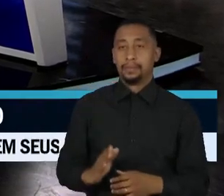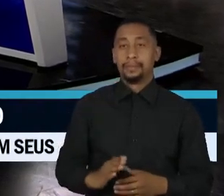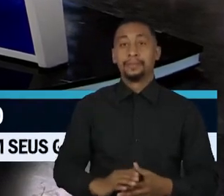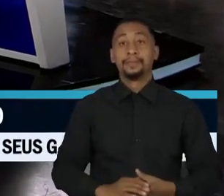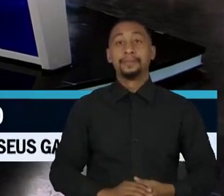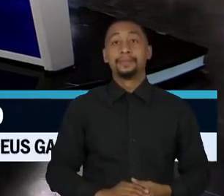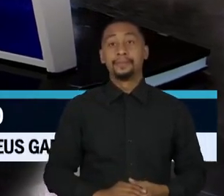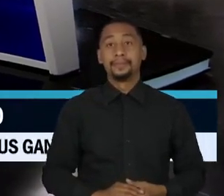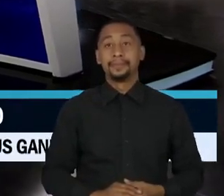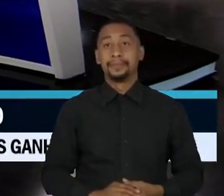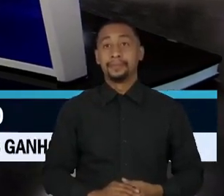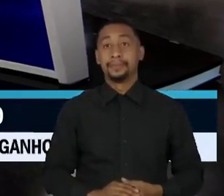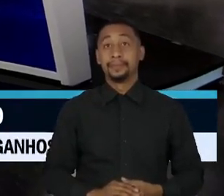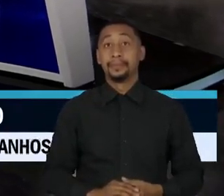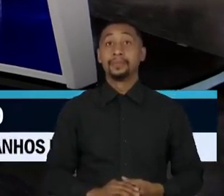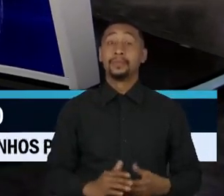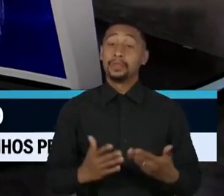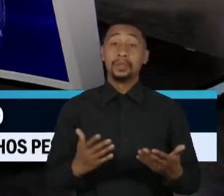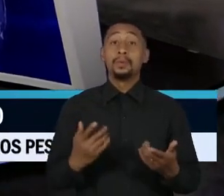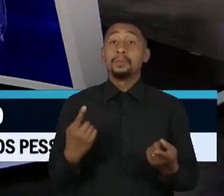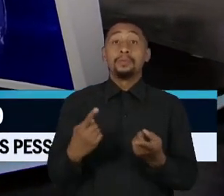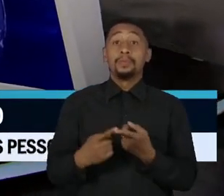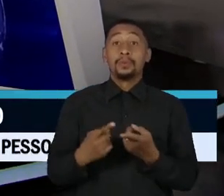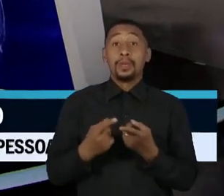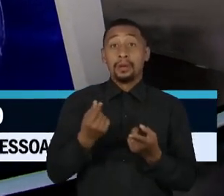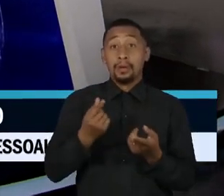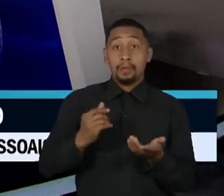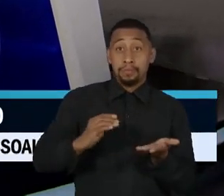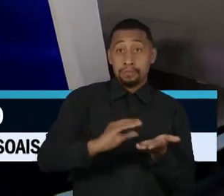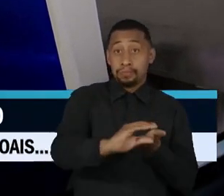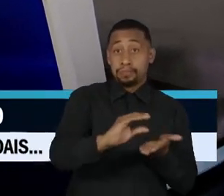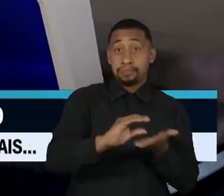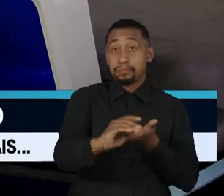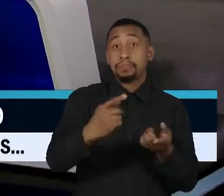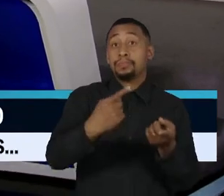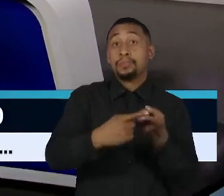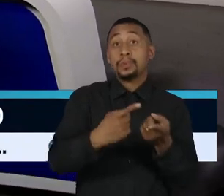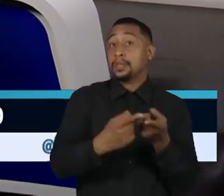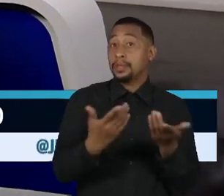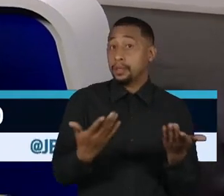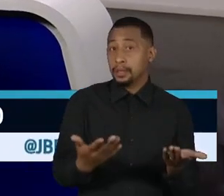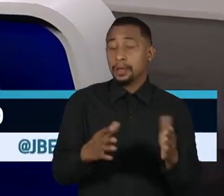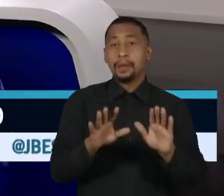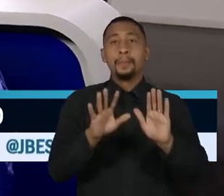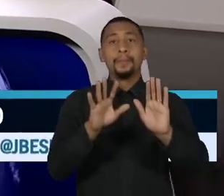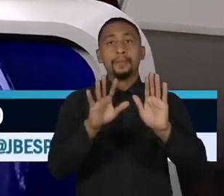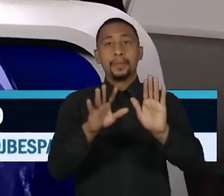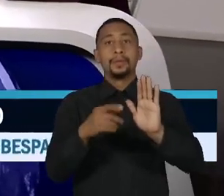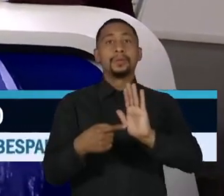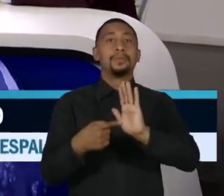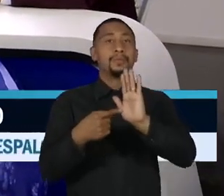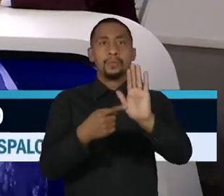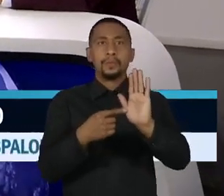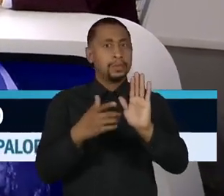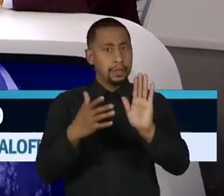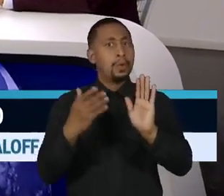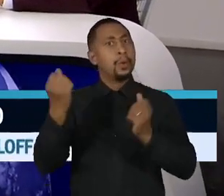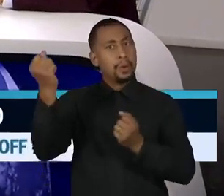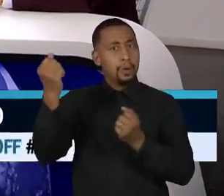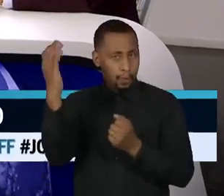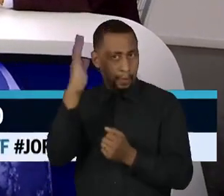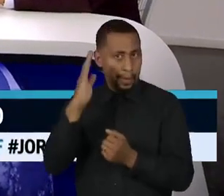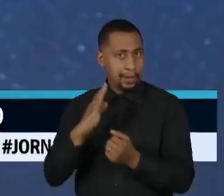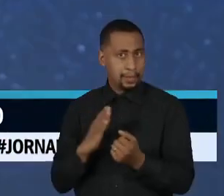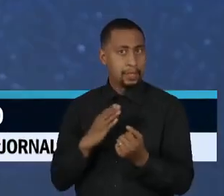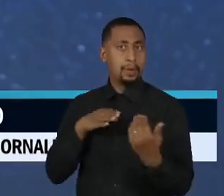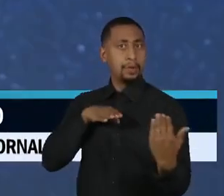Dimas, o que explica essa queda de investimento, né, no setor de transporte público? Por que que o Brasil insiste em andar na contramão e agora, neste